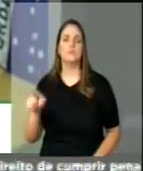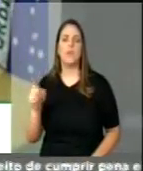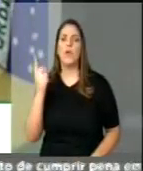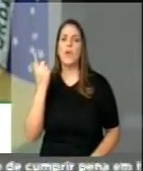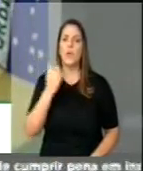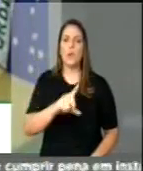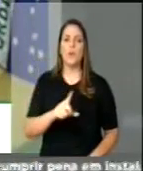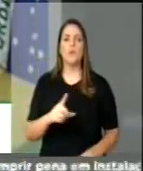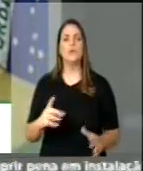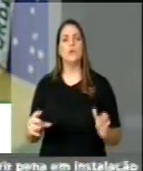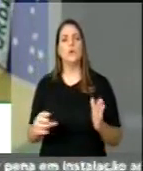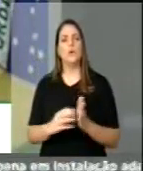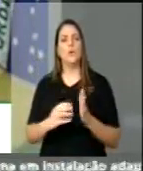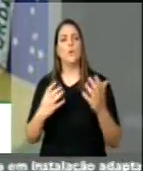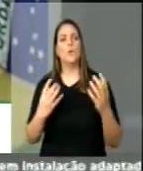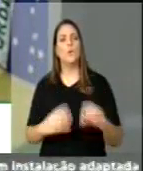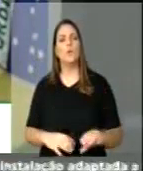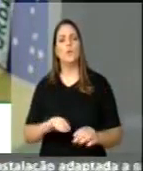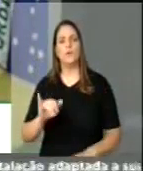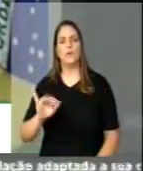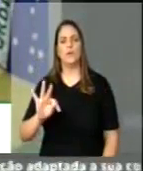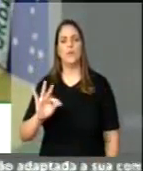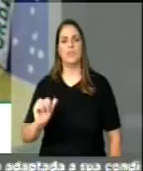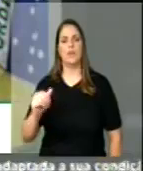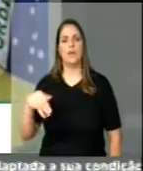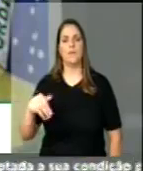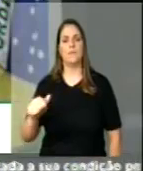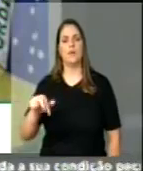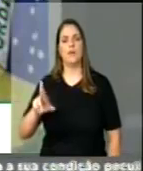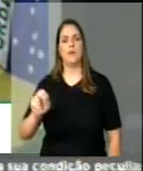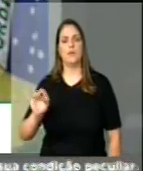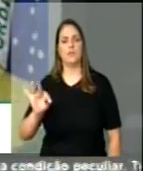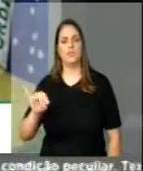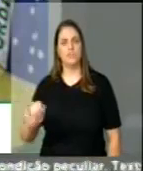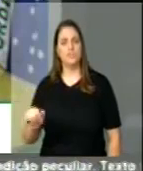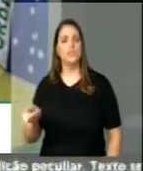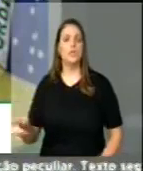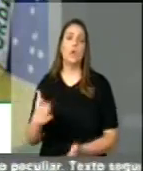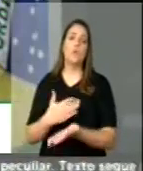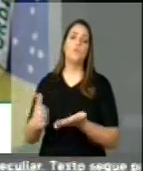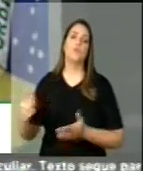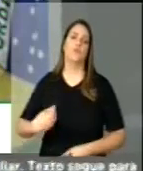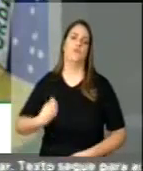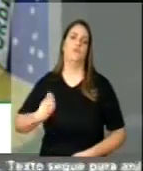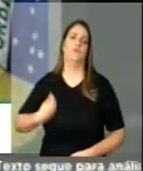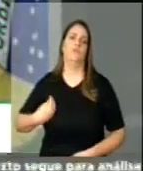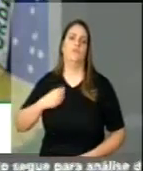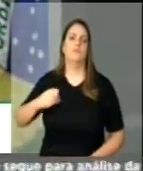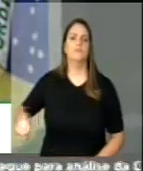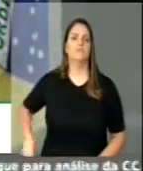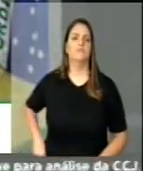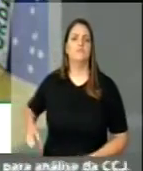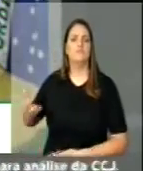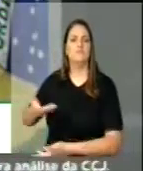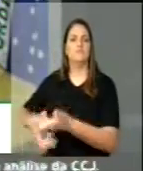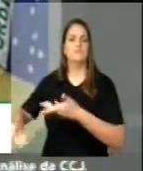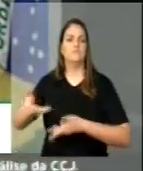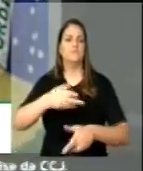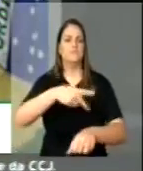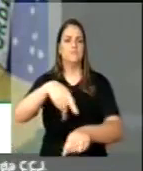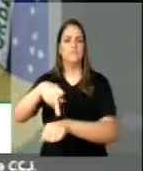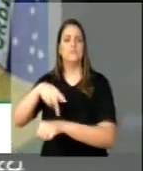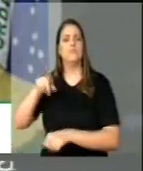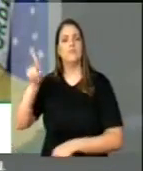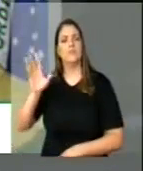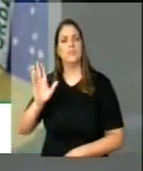aprovação em concurso do Itamaraty e consequente ingresso na carreira diplomática. Quando servia na Embaixada de Washington,